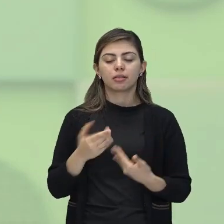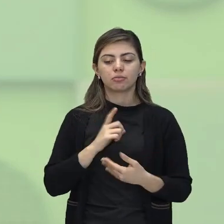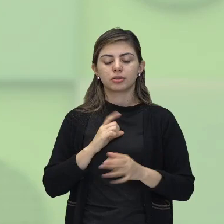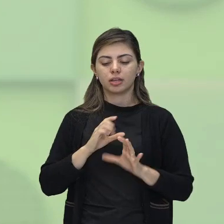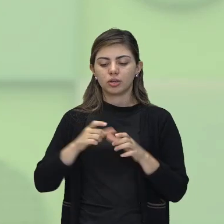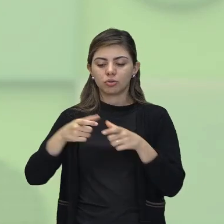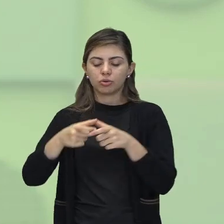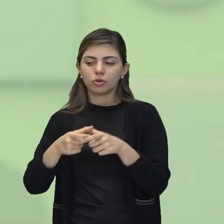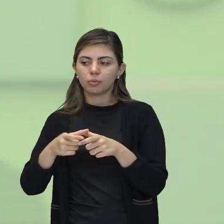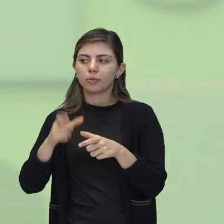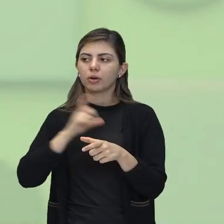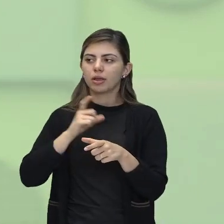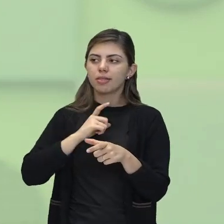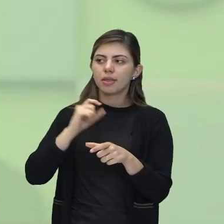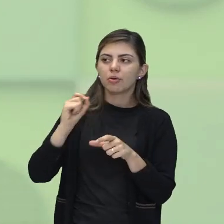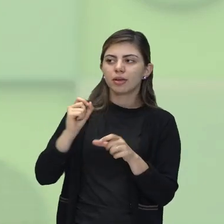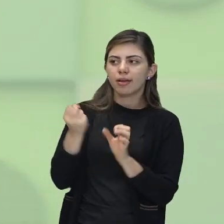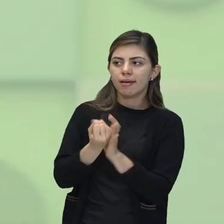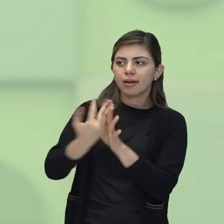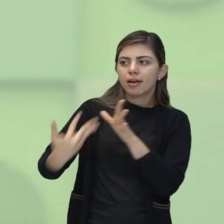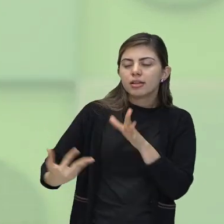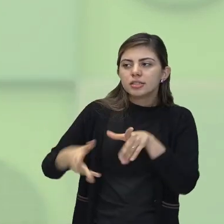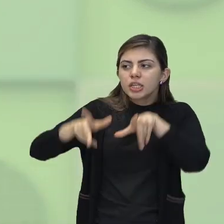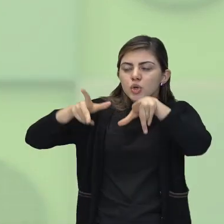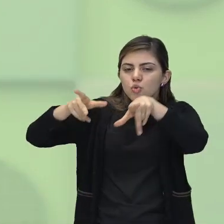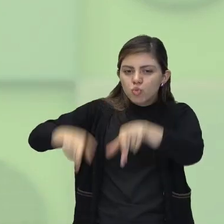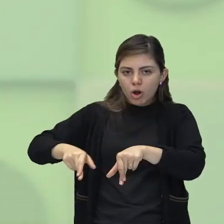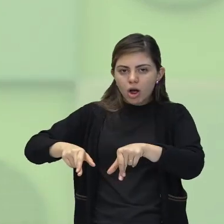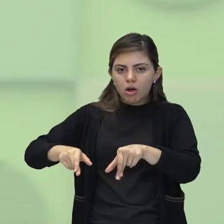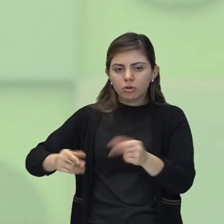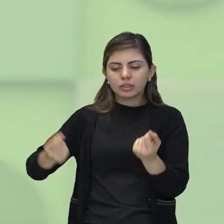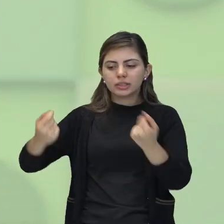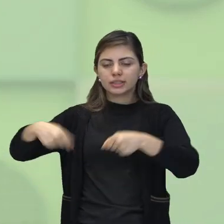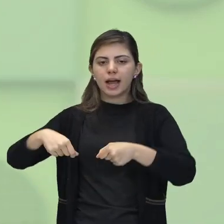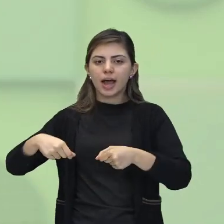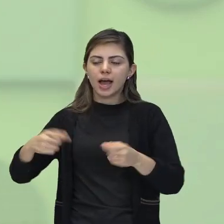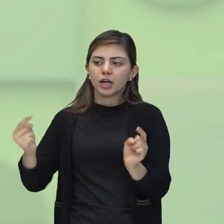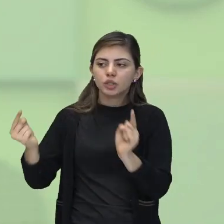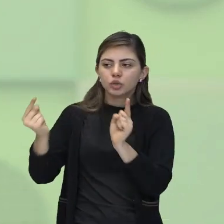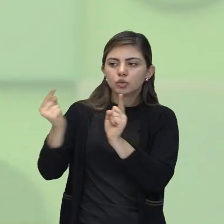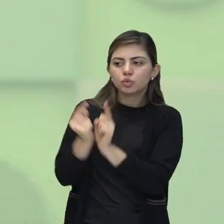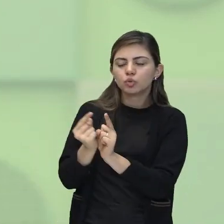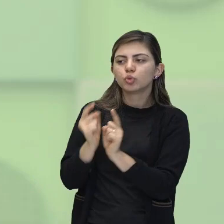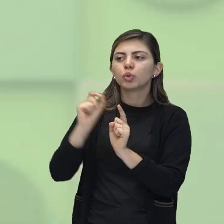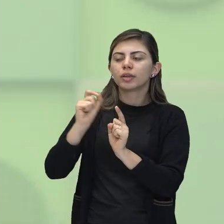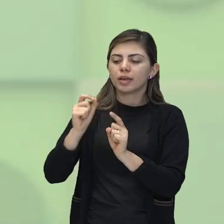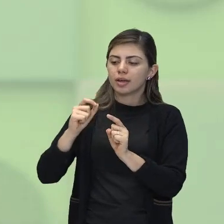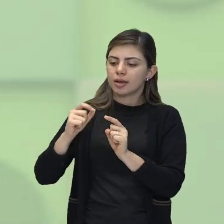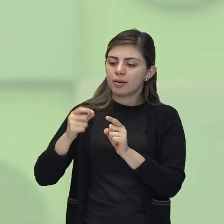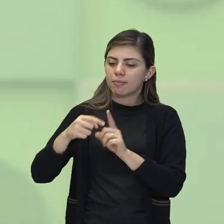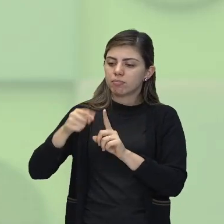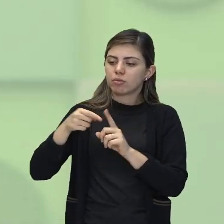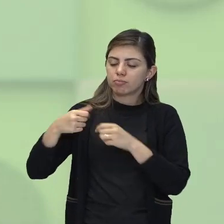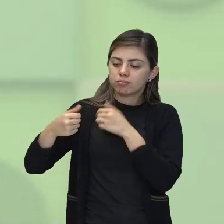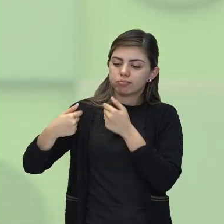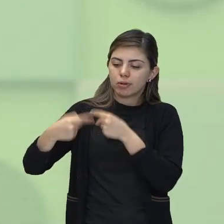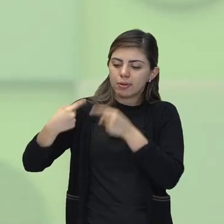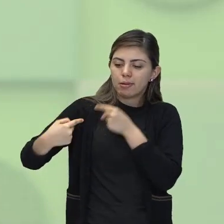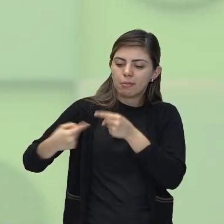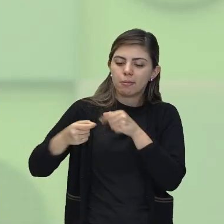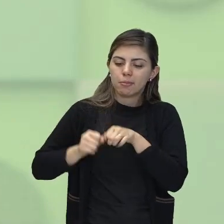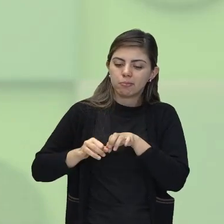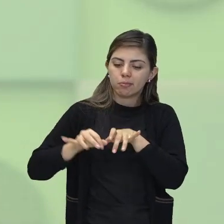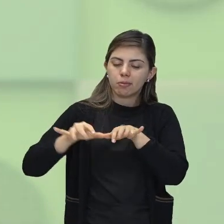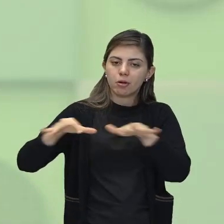mesmas características, possuem a capacidade de se reproduzir e que os descendentes, os filhos,